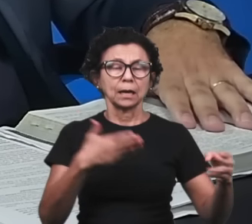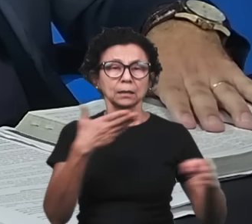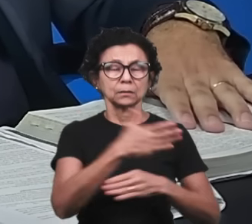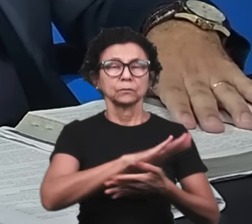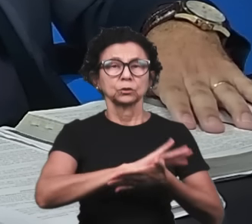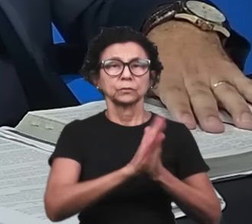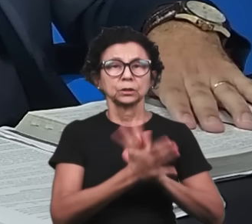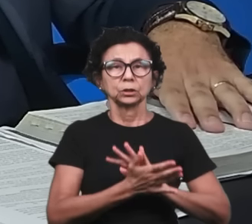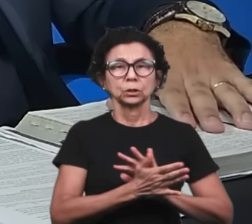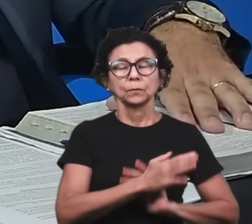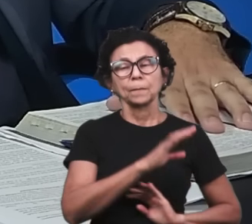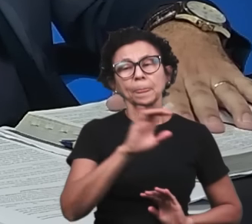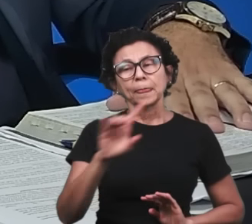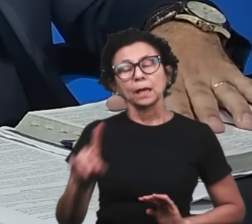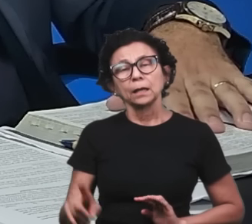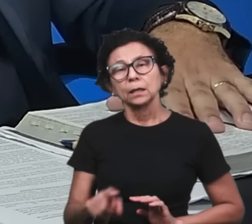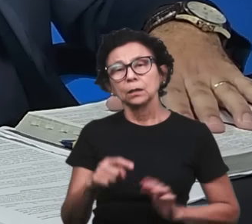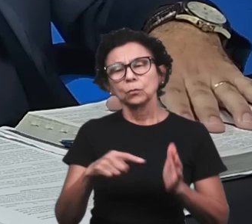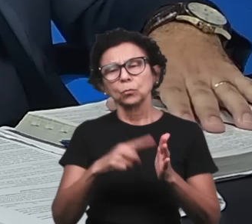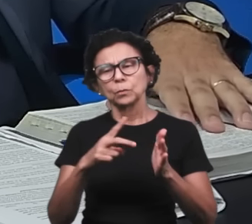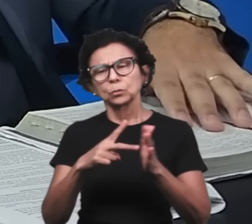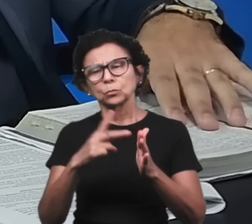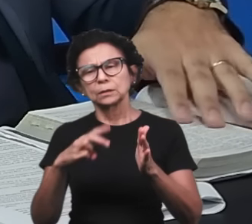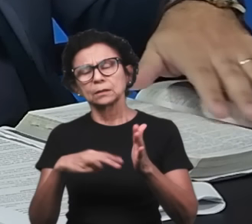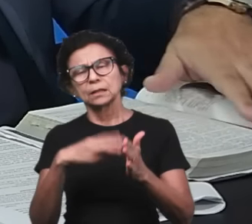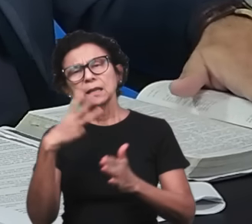levaram os príncipes, depois na época de